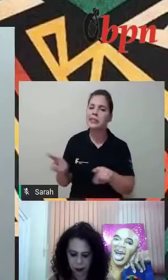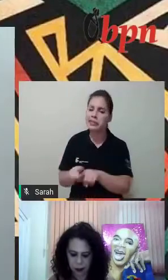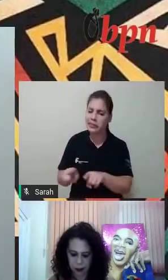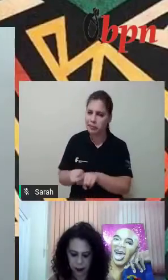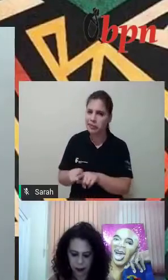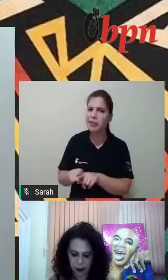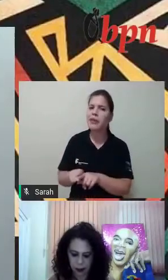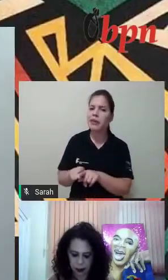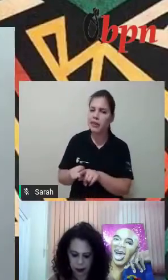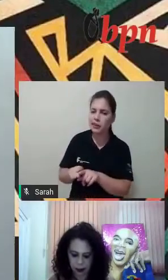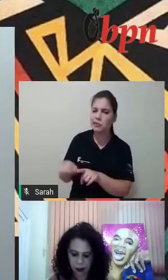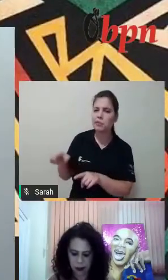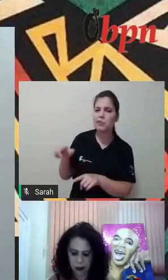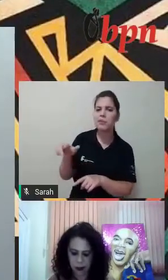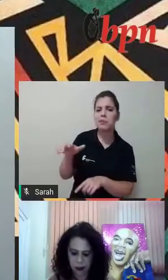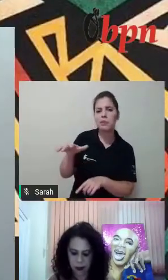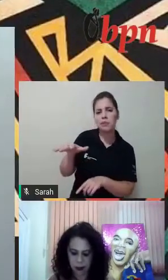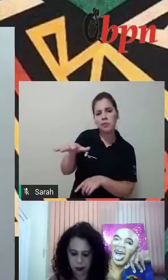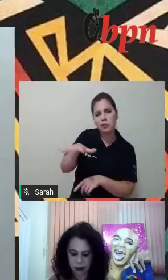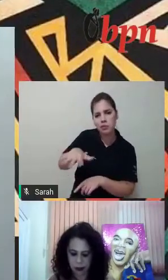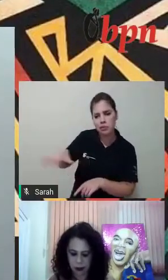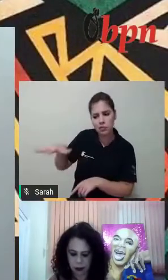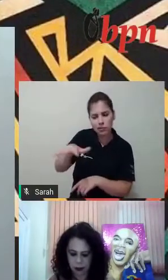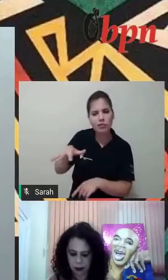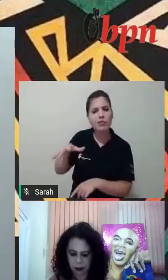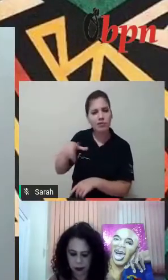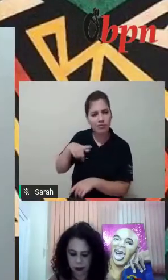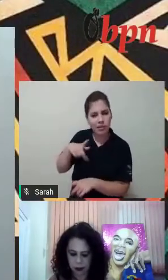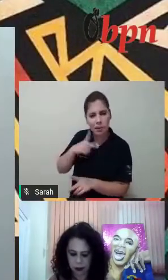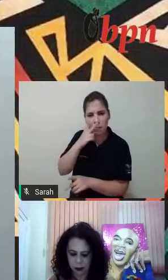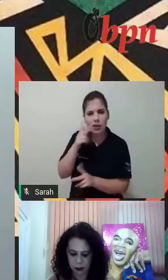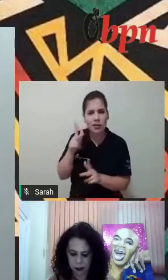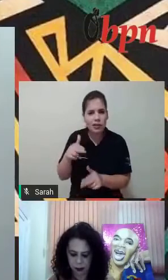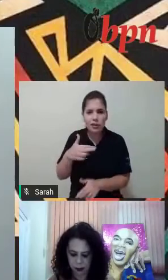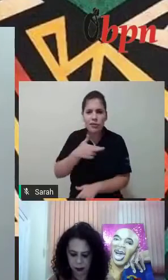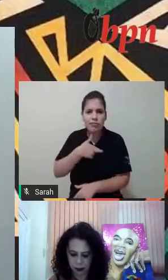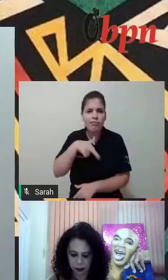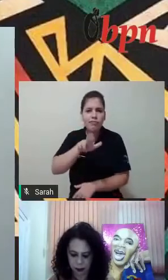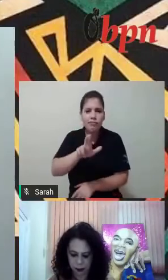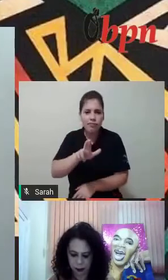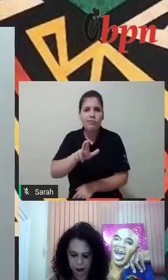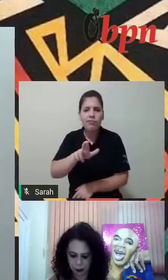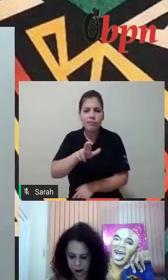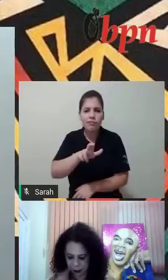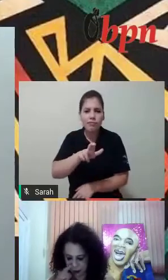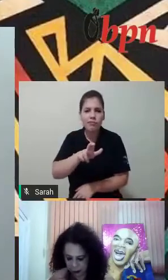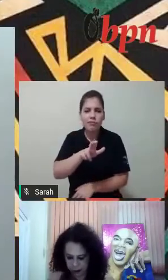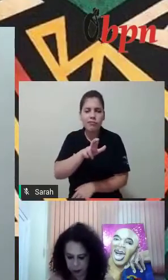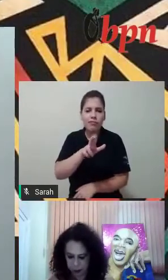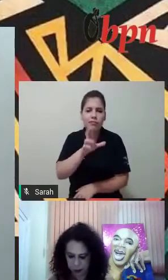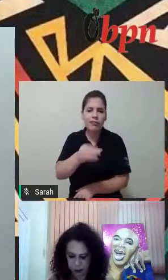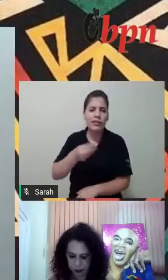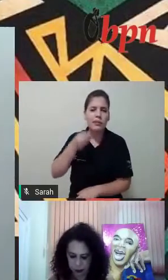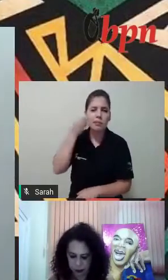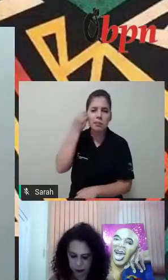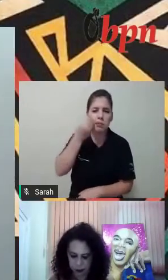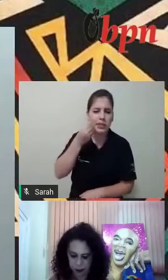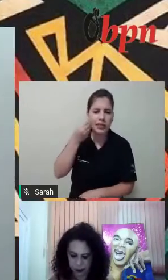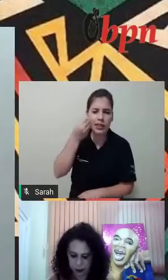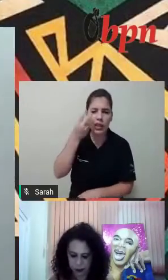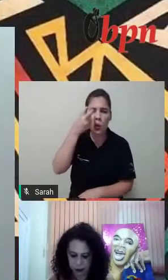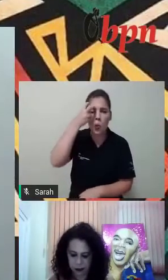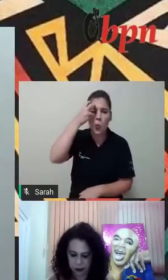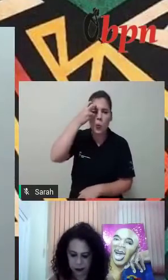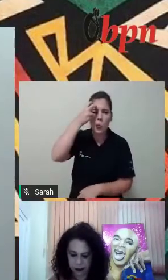espaço mítico religioso, né? Um espaço de vivência de culturas